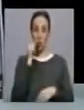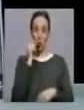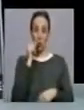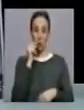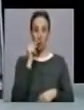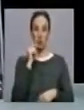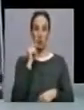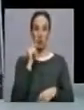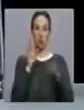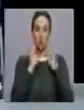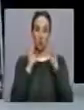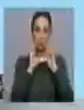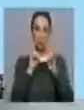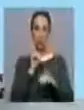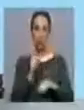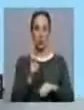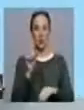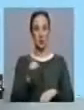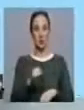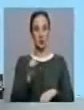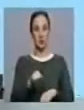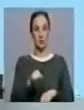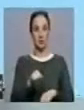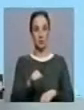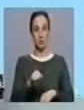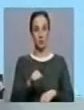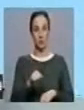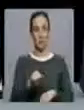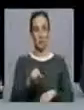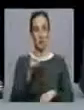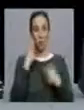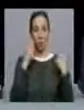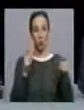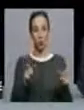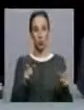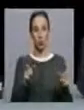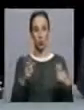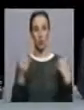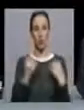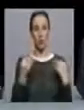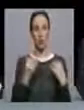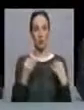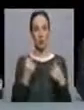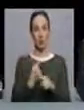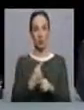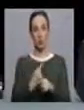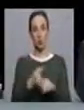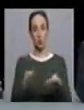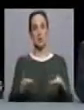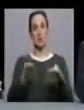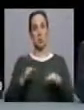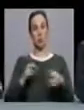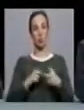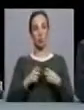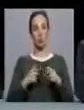instável é filmar falar exatamente alerta e vigilância porque entre pão problemas e